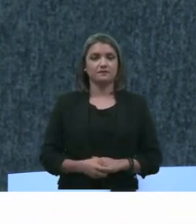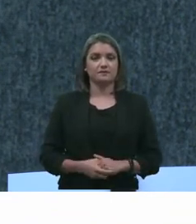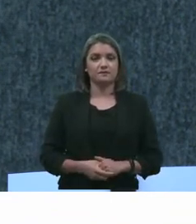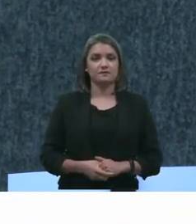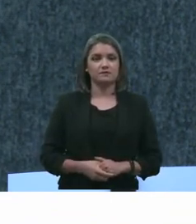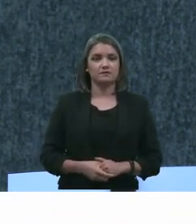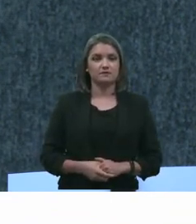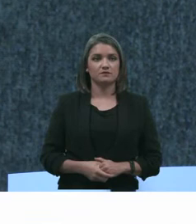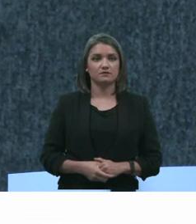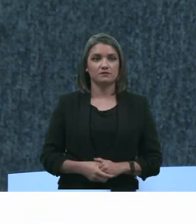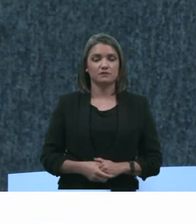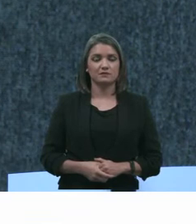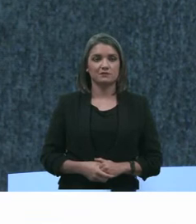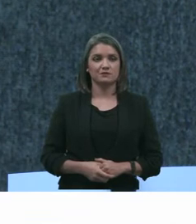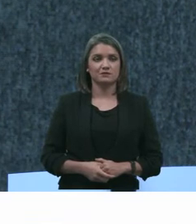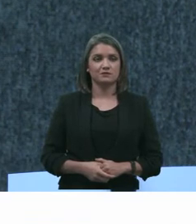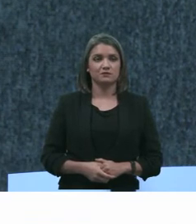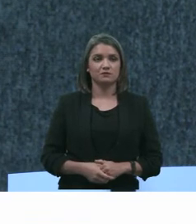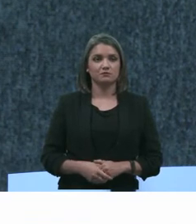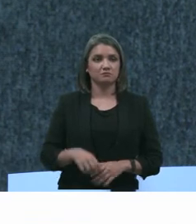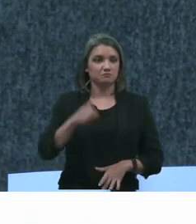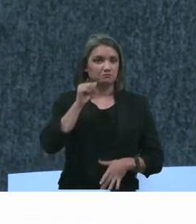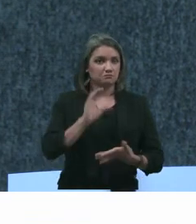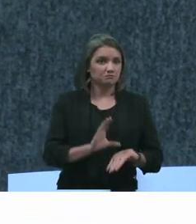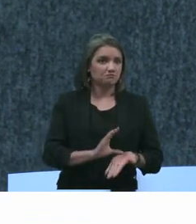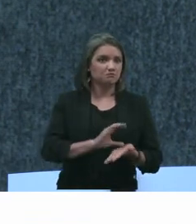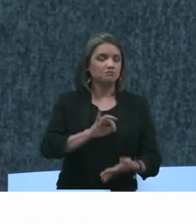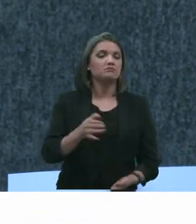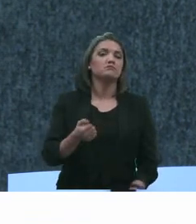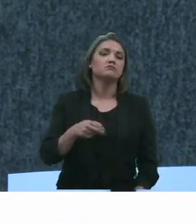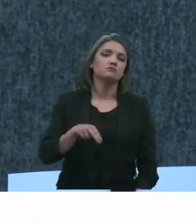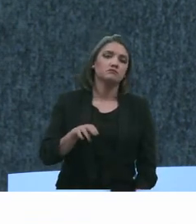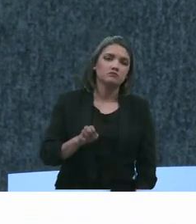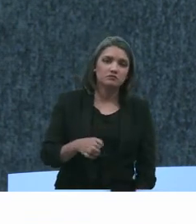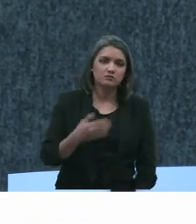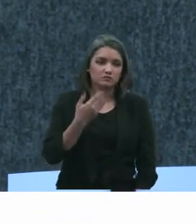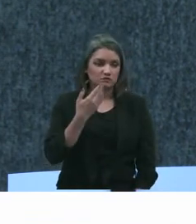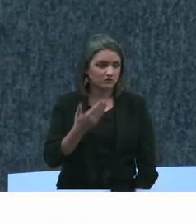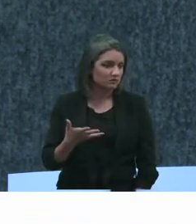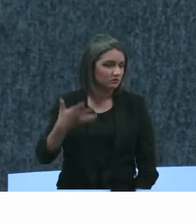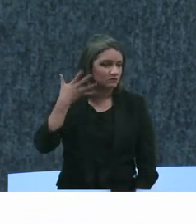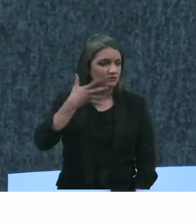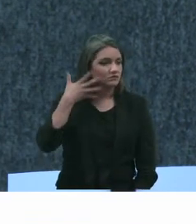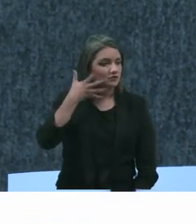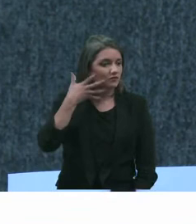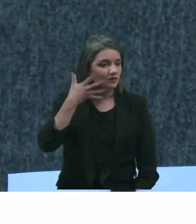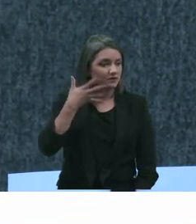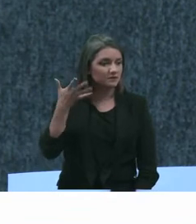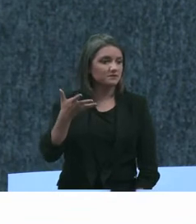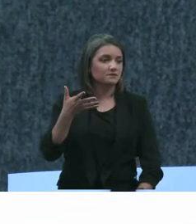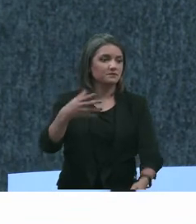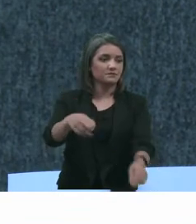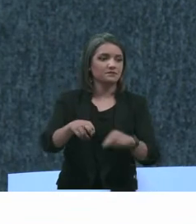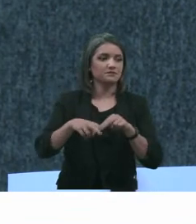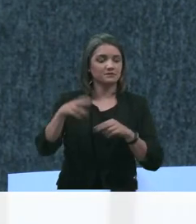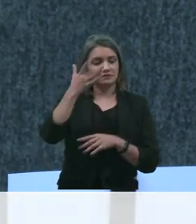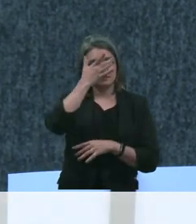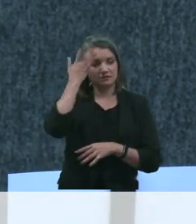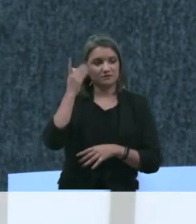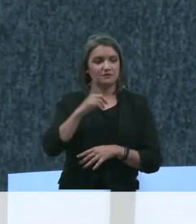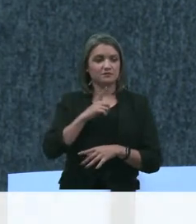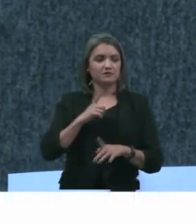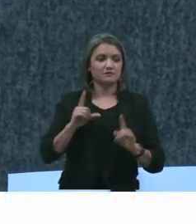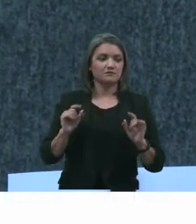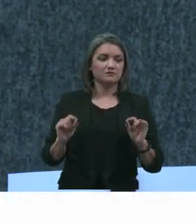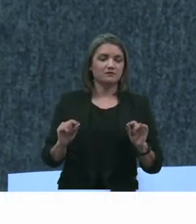A conselheira Jane, pedido de sustentação oral por parte do requerido. Vamos ouvir o doutor